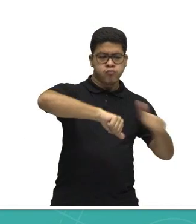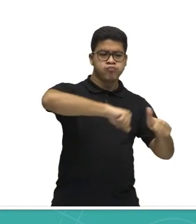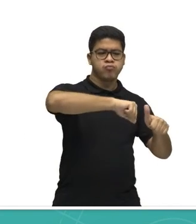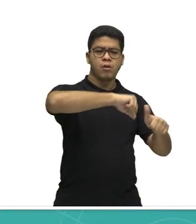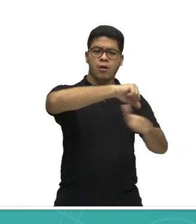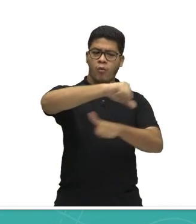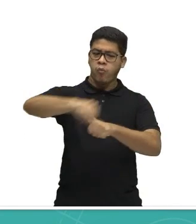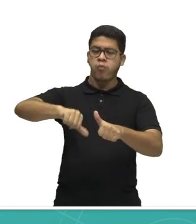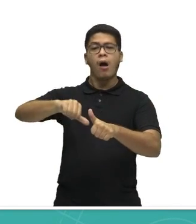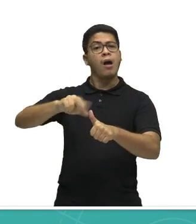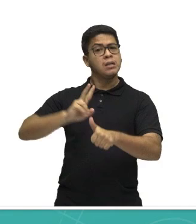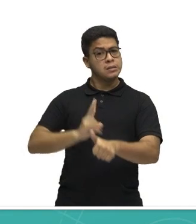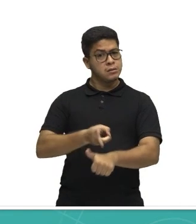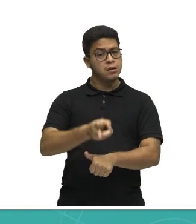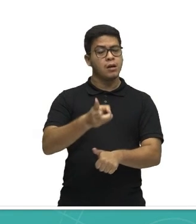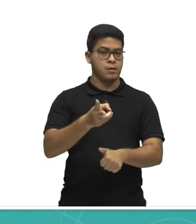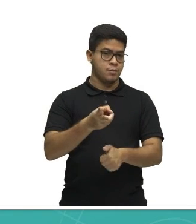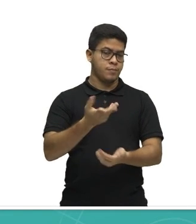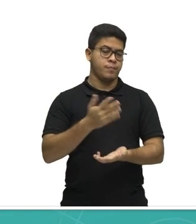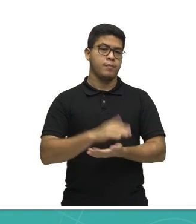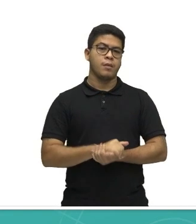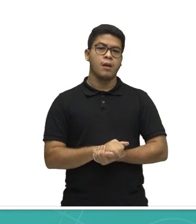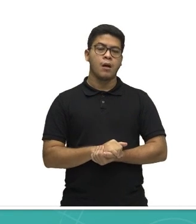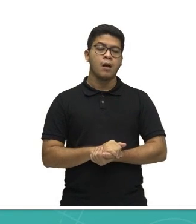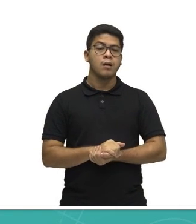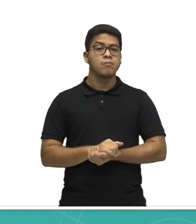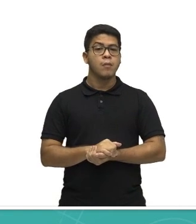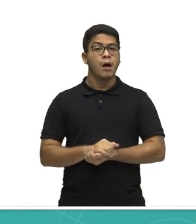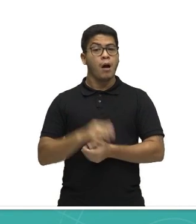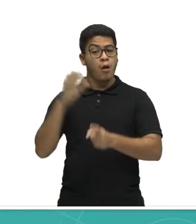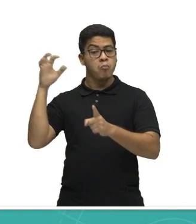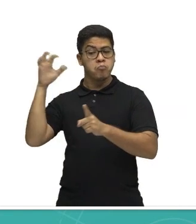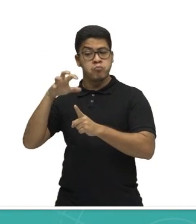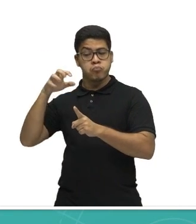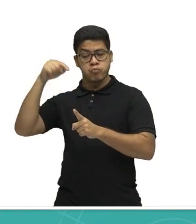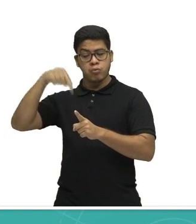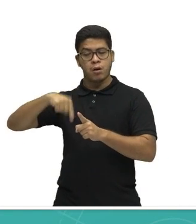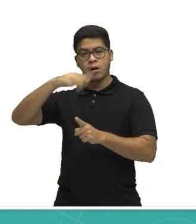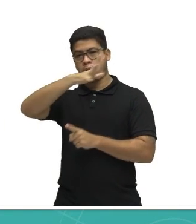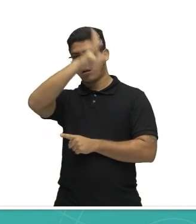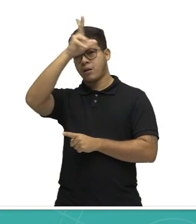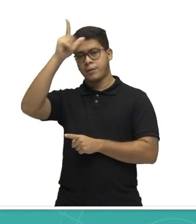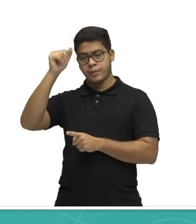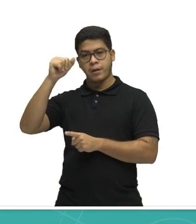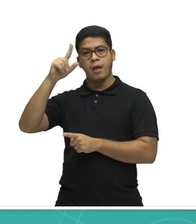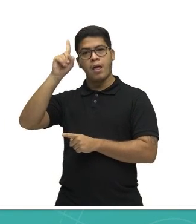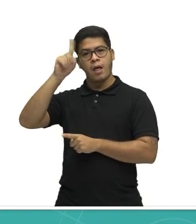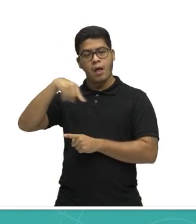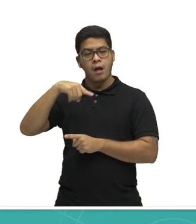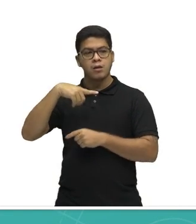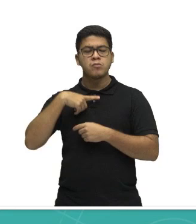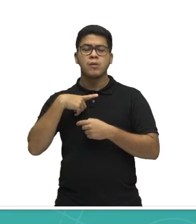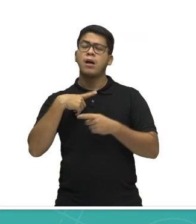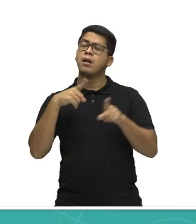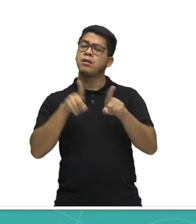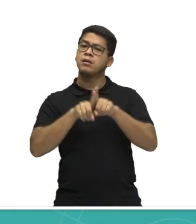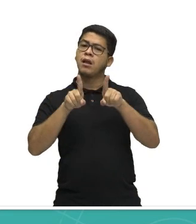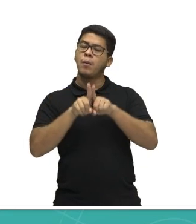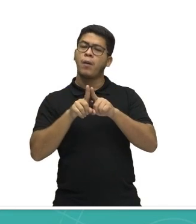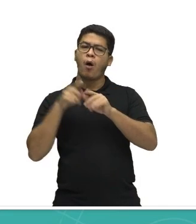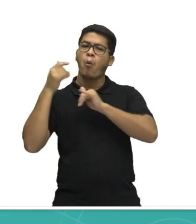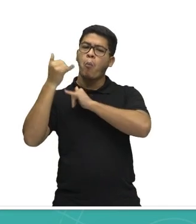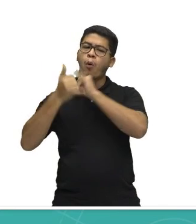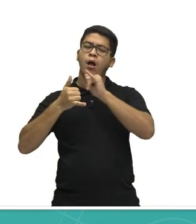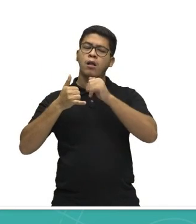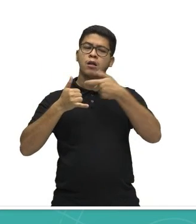sofre uma influência diferente. Por exemplo, a lenda da Iara aqui no Amazonas, ela é contada em outras regiões do Brasil, mas